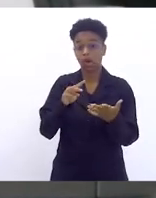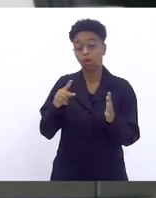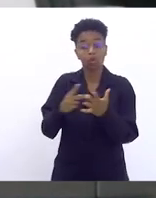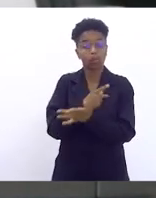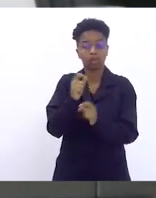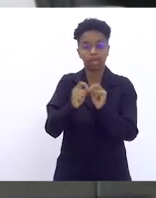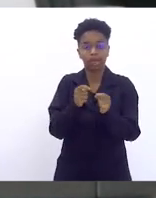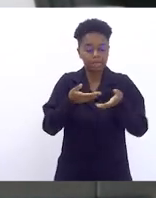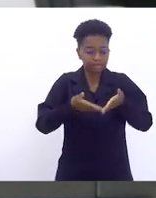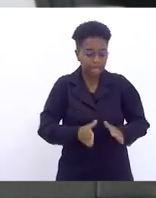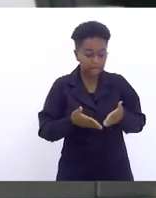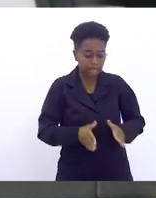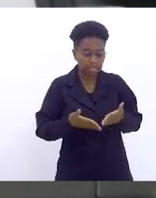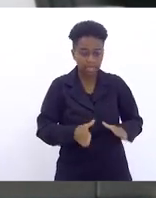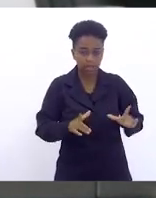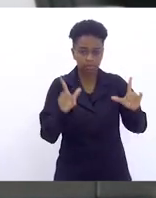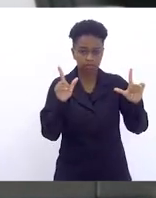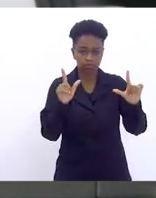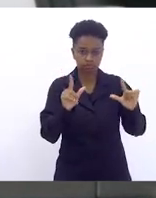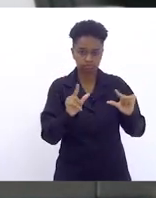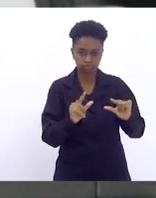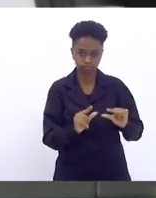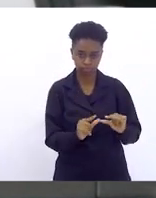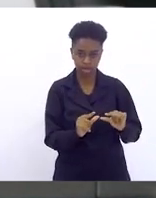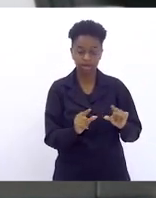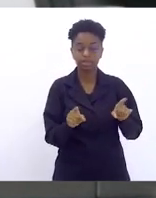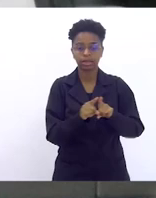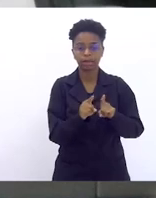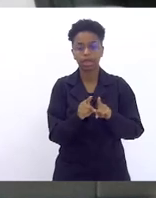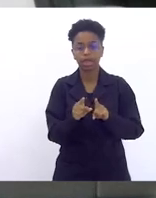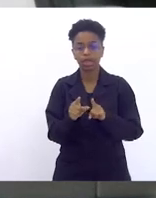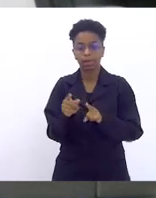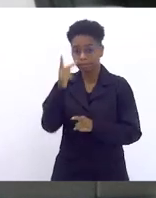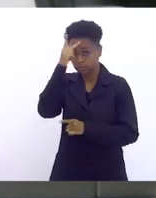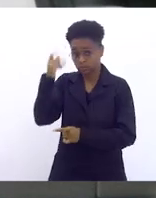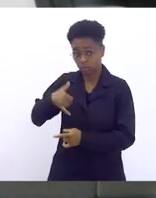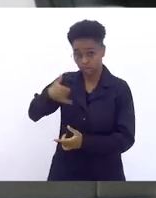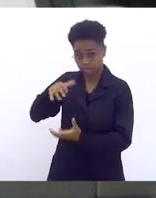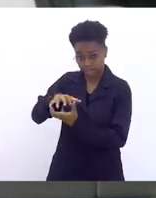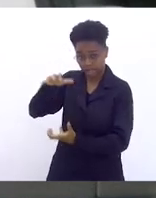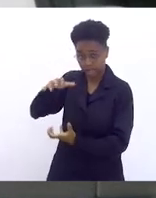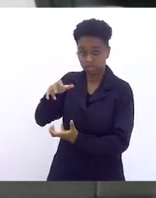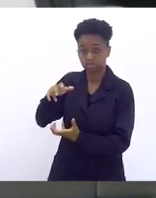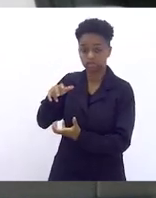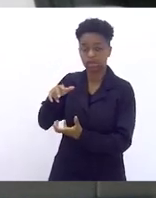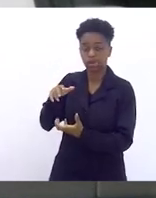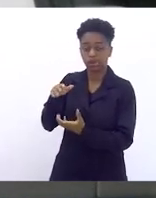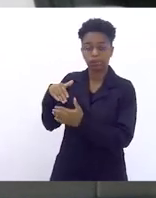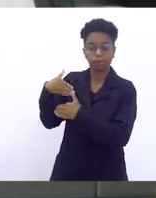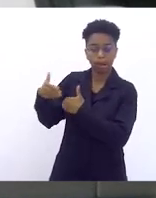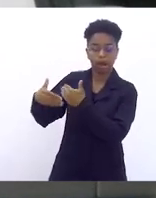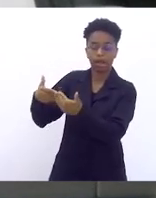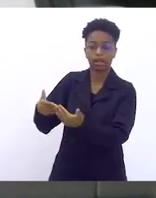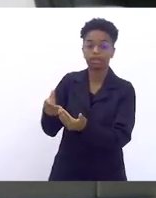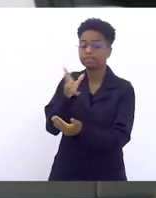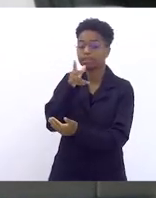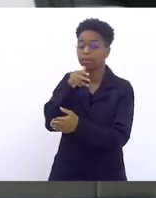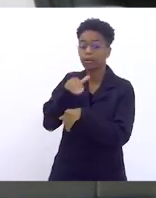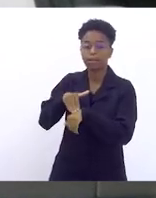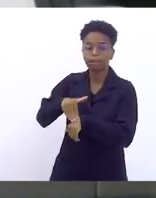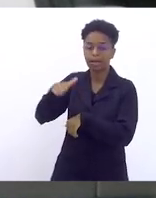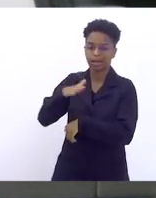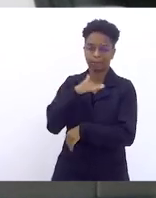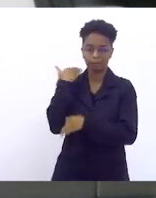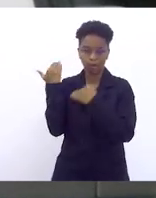nascimentos e tem uma postergação do número de óbitos Então você acaba tendo uma sociedade